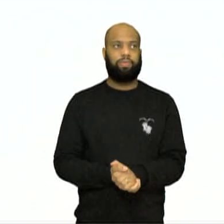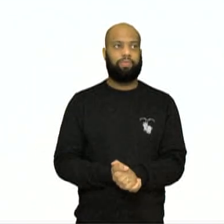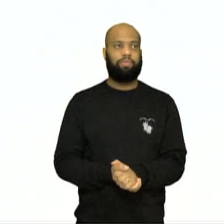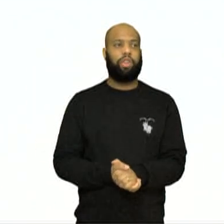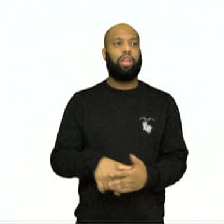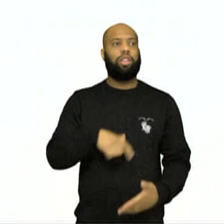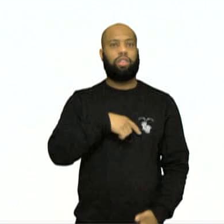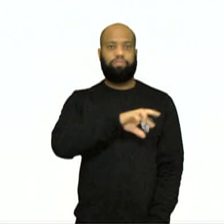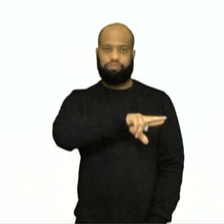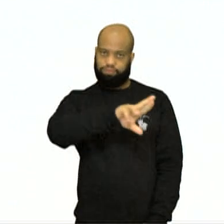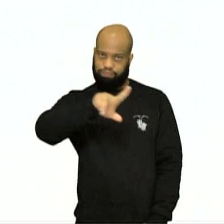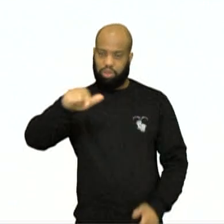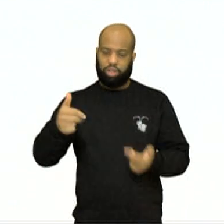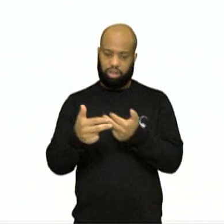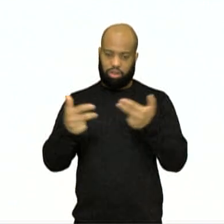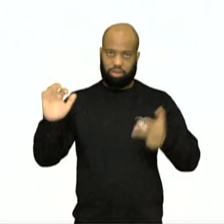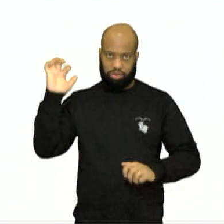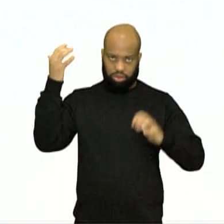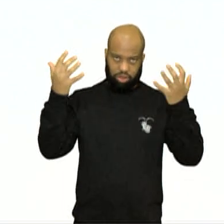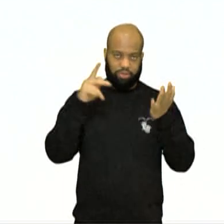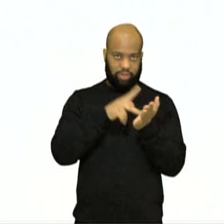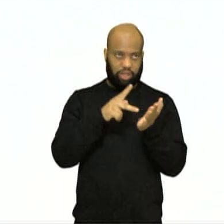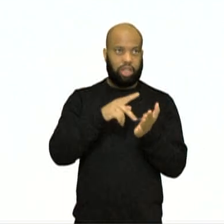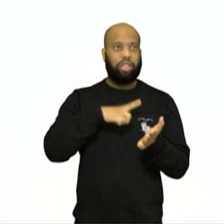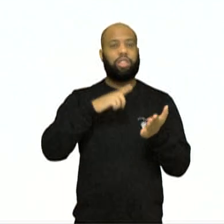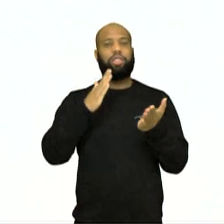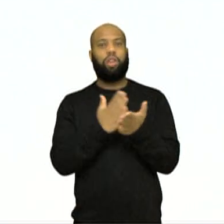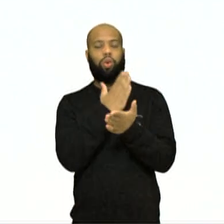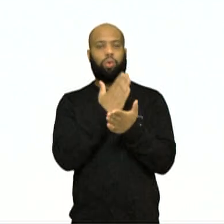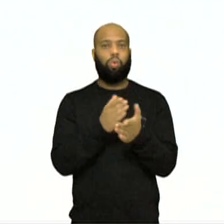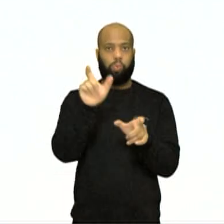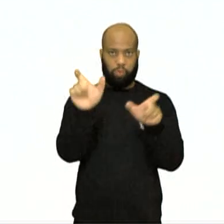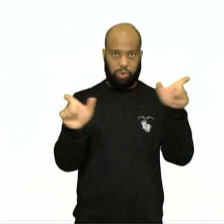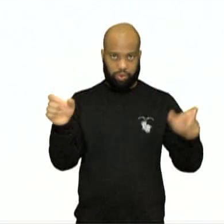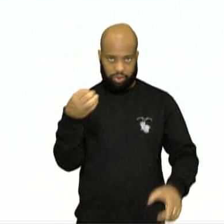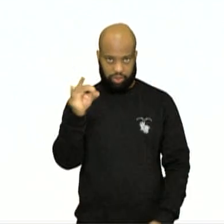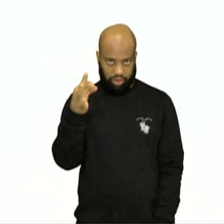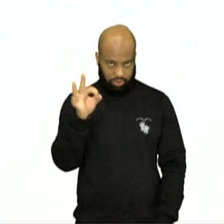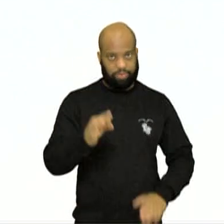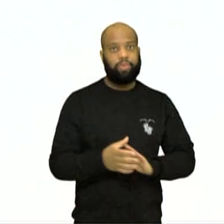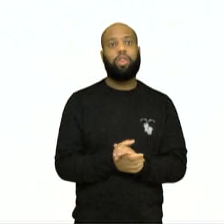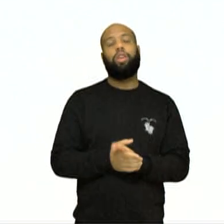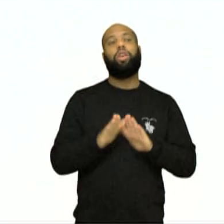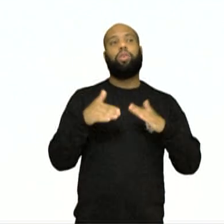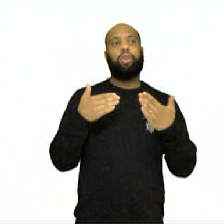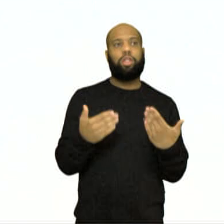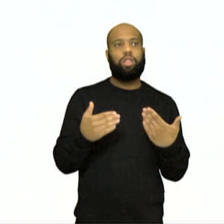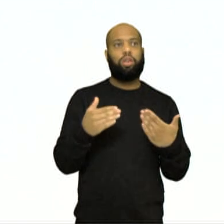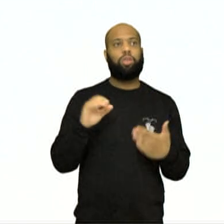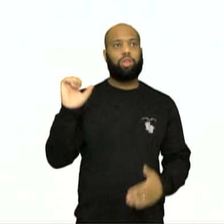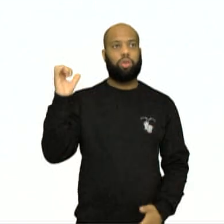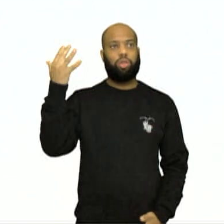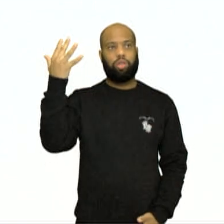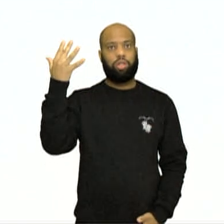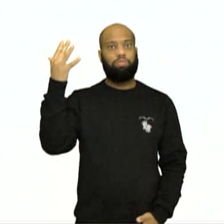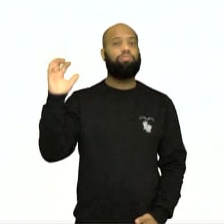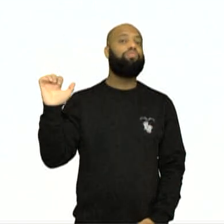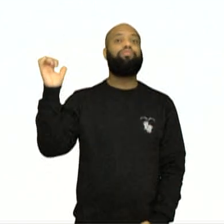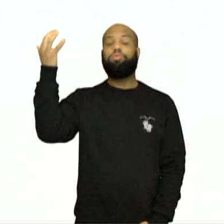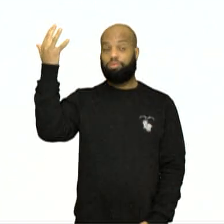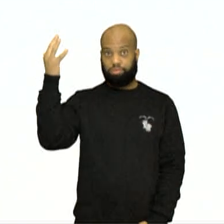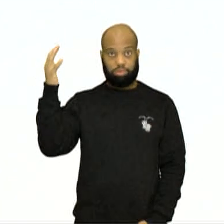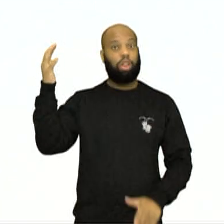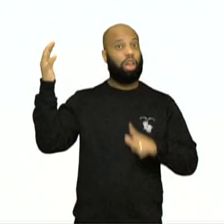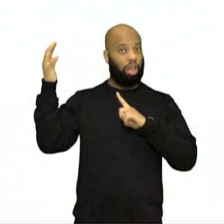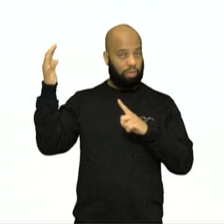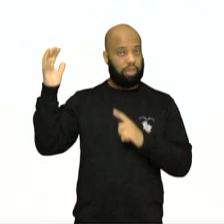Muita coisa, não é verdade? Nós estamos vendo algumas pessoas, provavelmente aconteceu um evento,